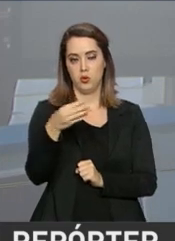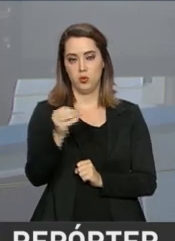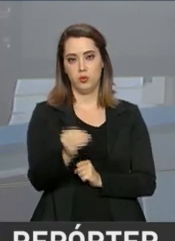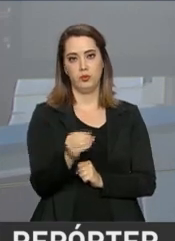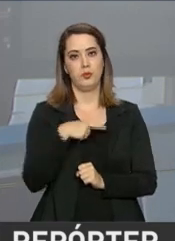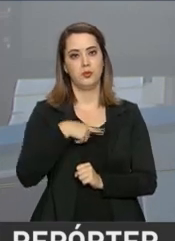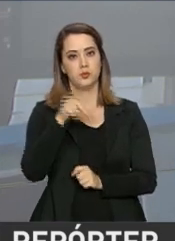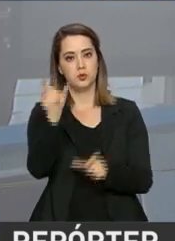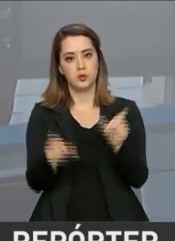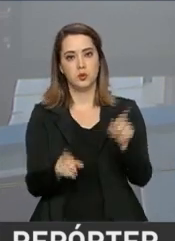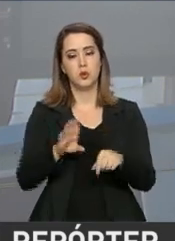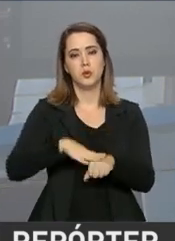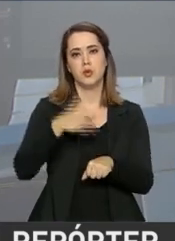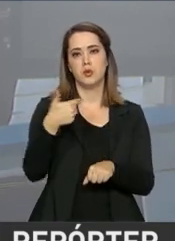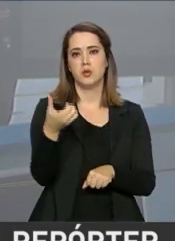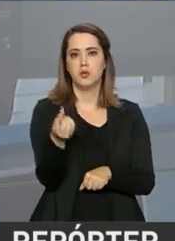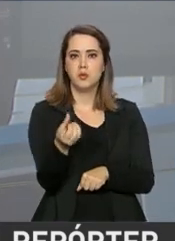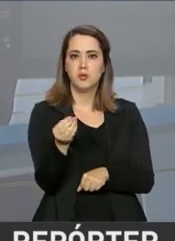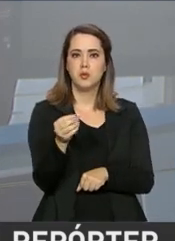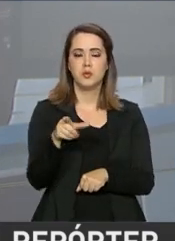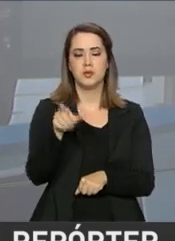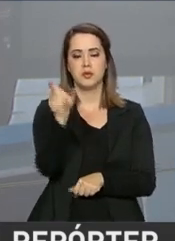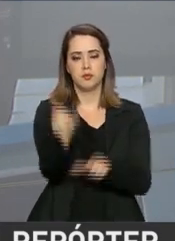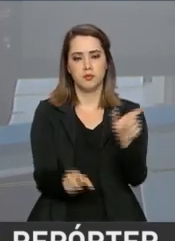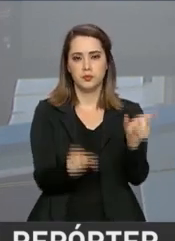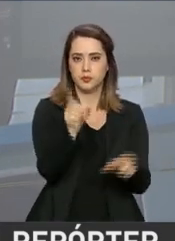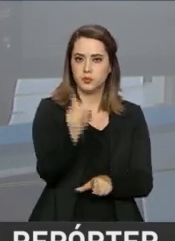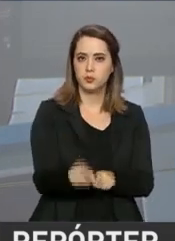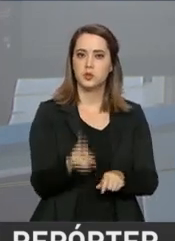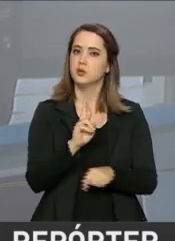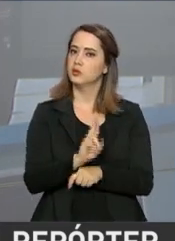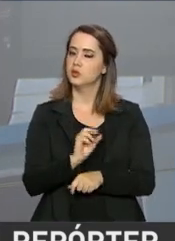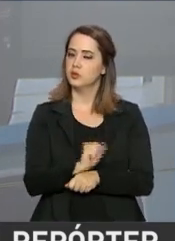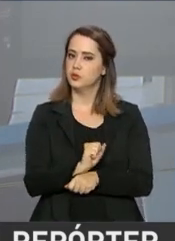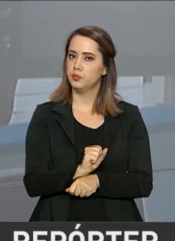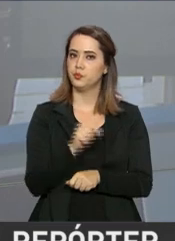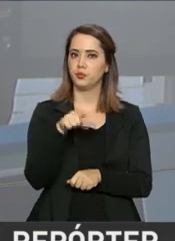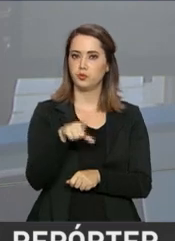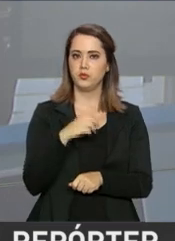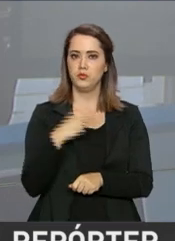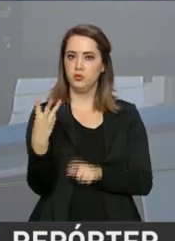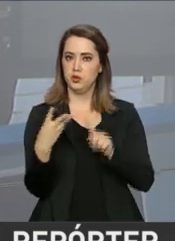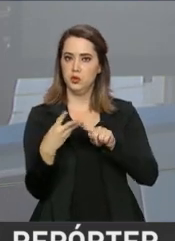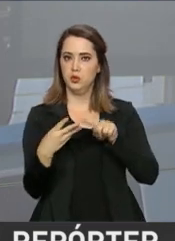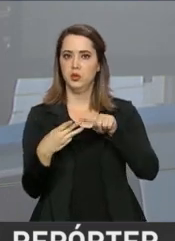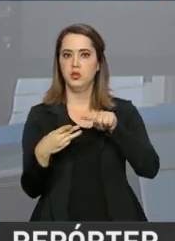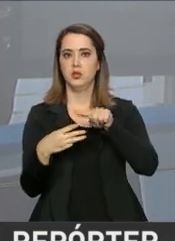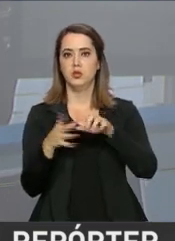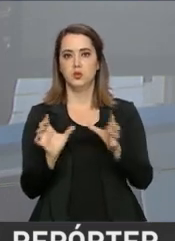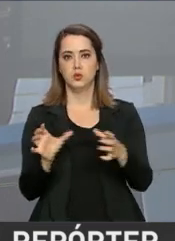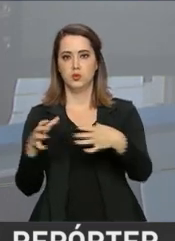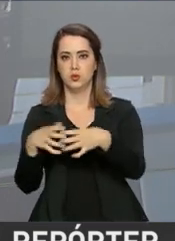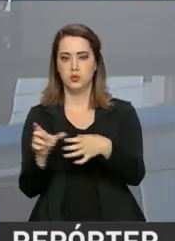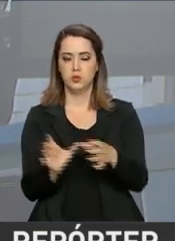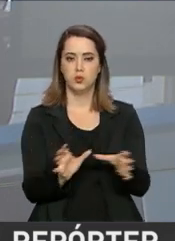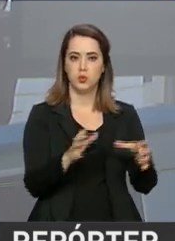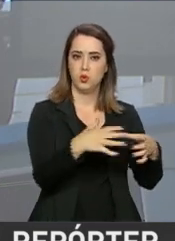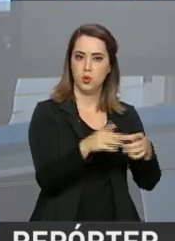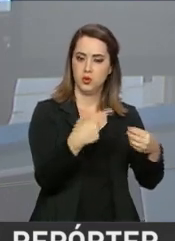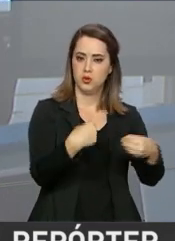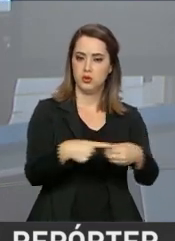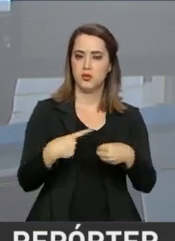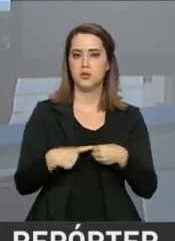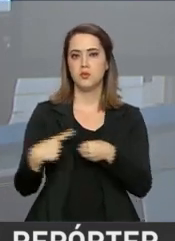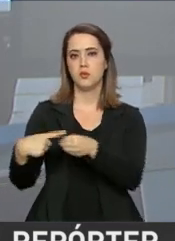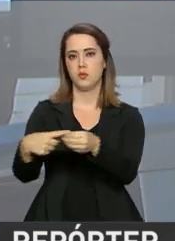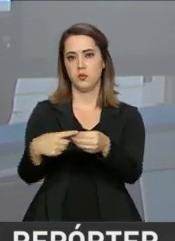catadores e mais 60 de reserva Os catadores vão trabalhar em três áreas da competição Deodoro Barra